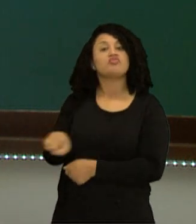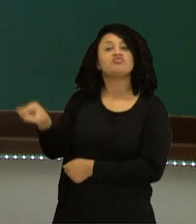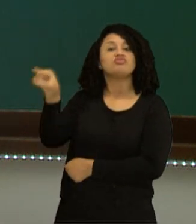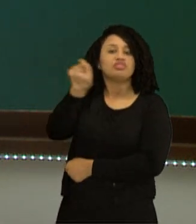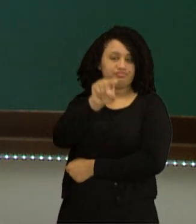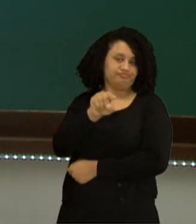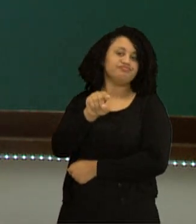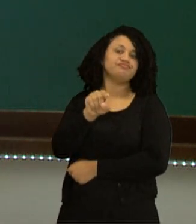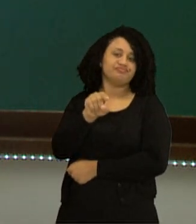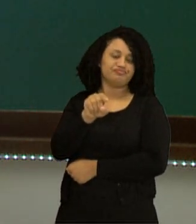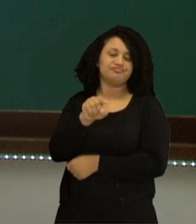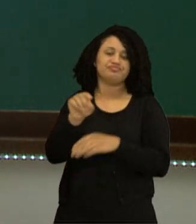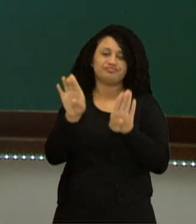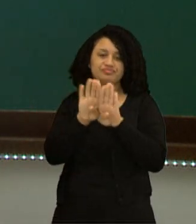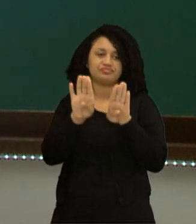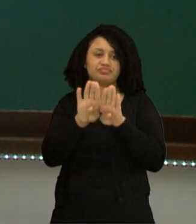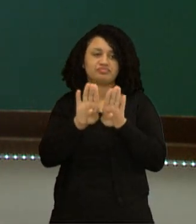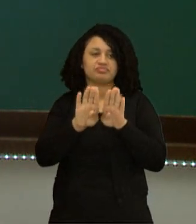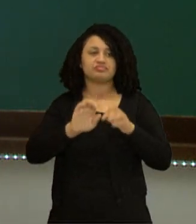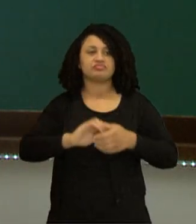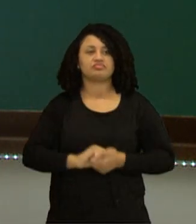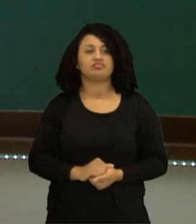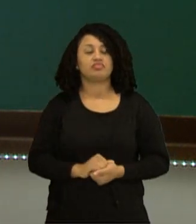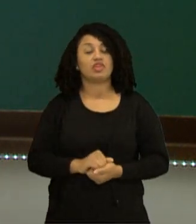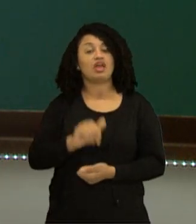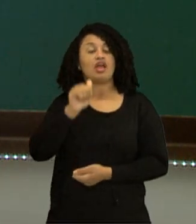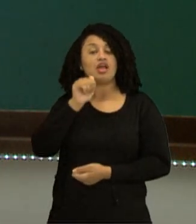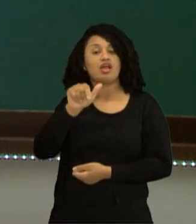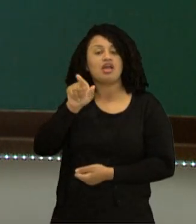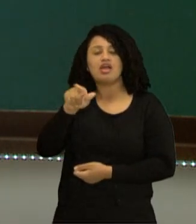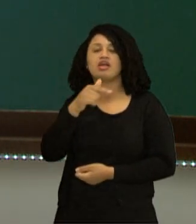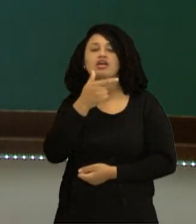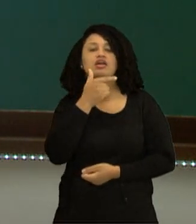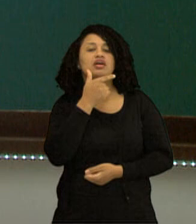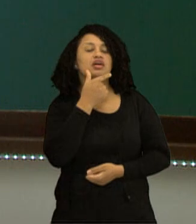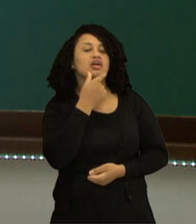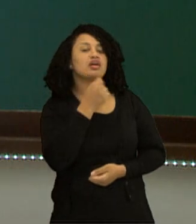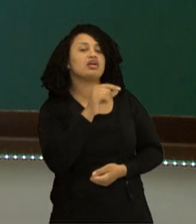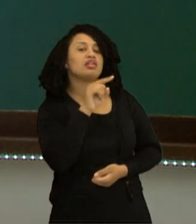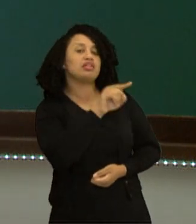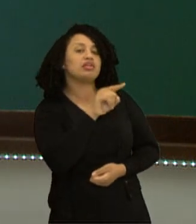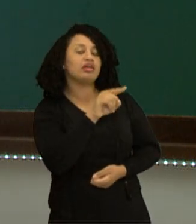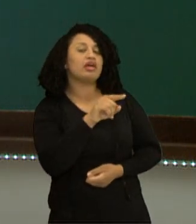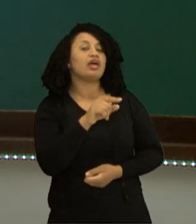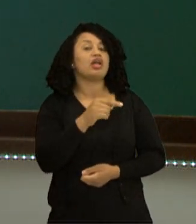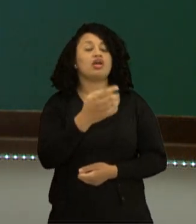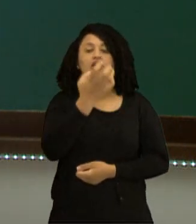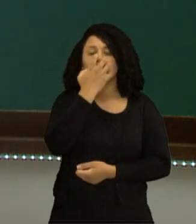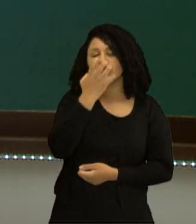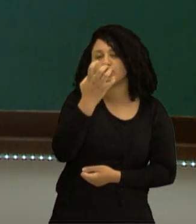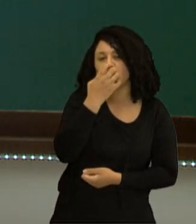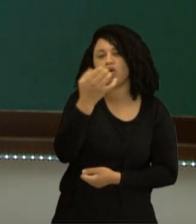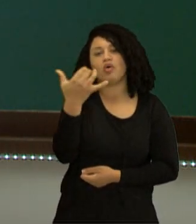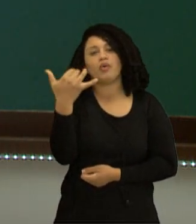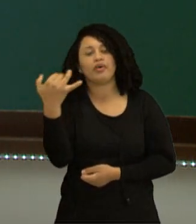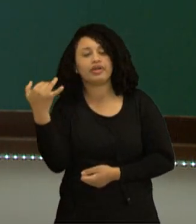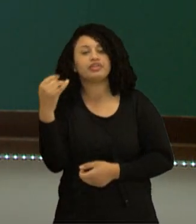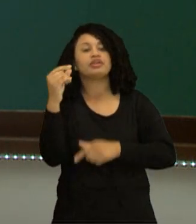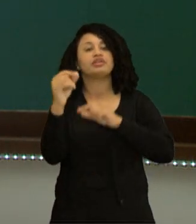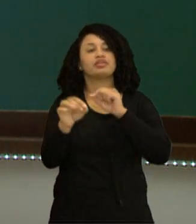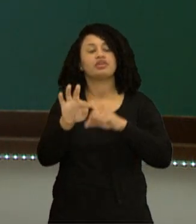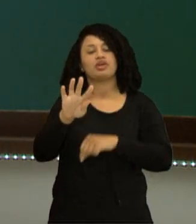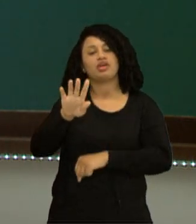plural vocês. E o plural de eles, de elas, das canetas, os cachorros, eu vou usar